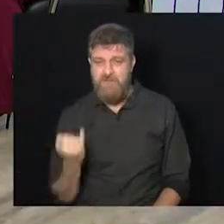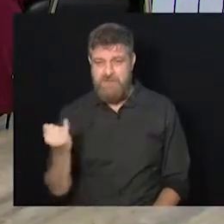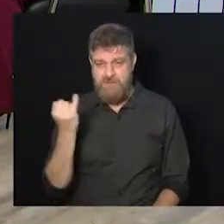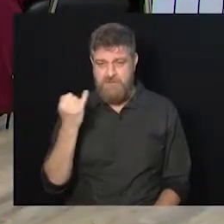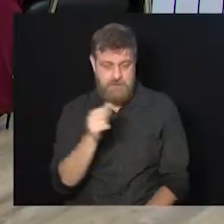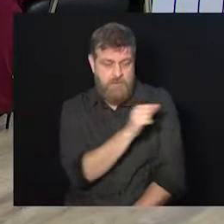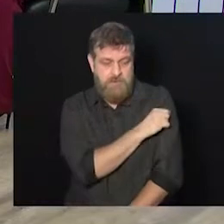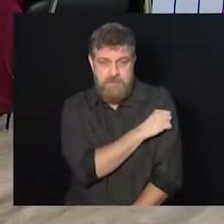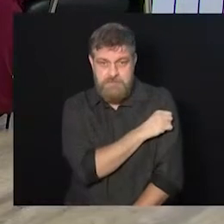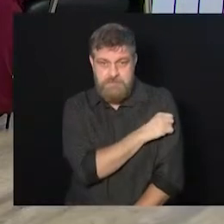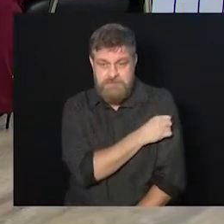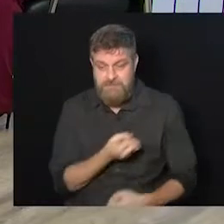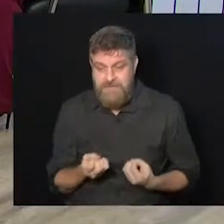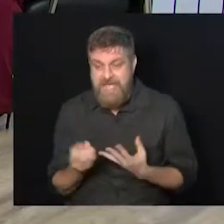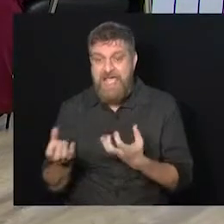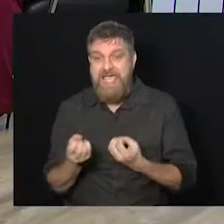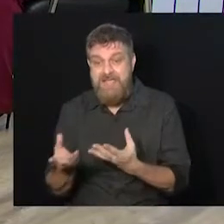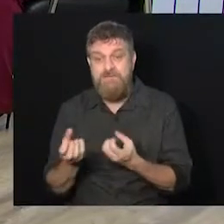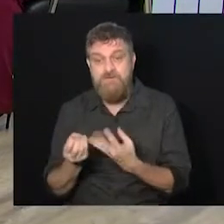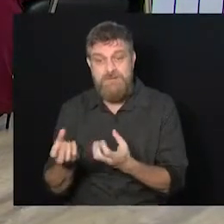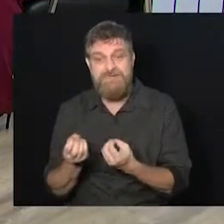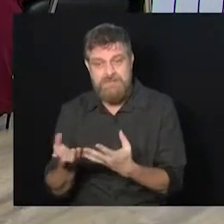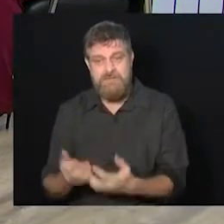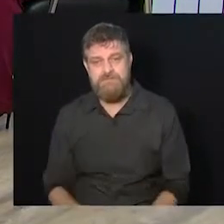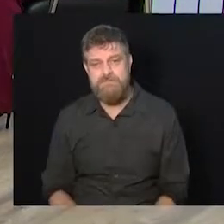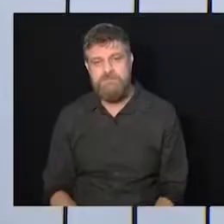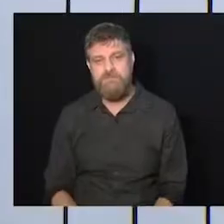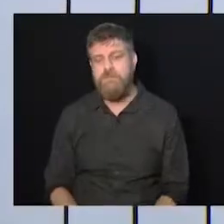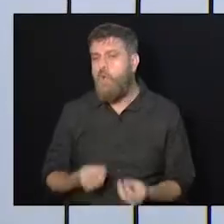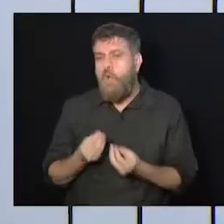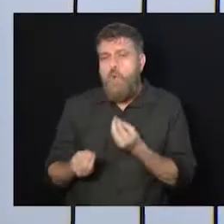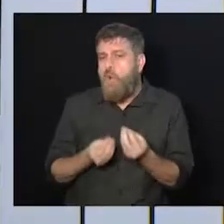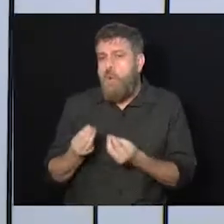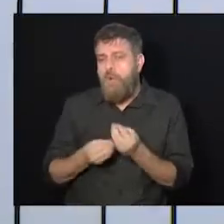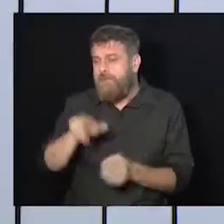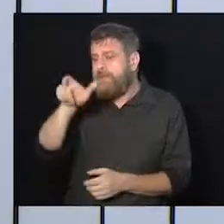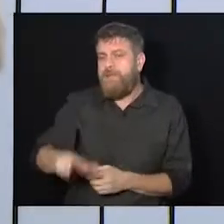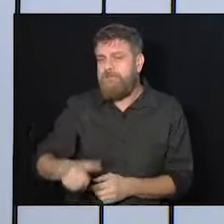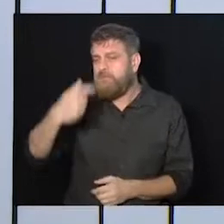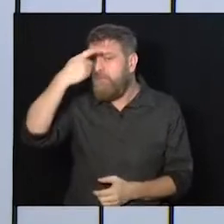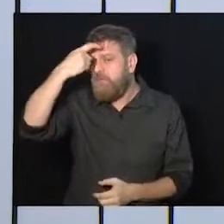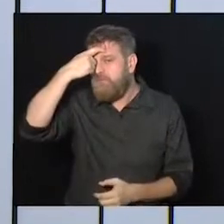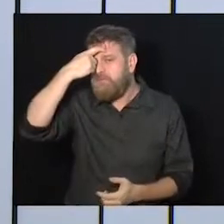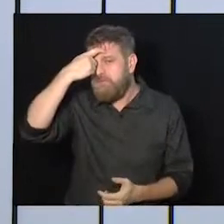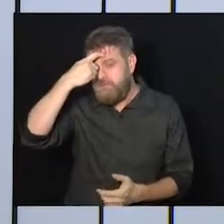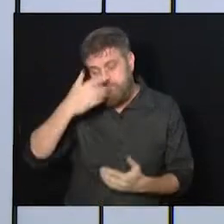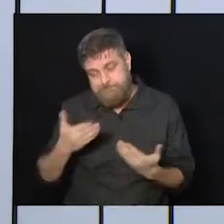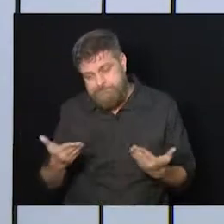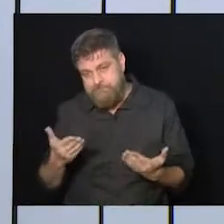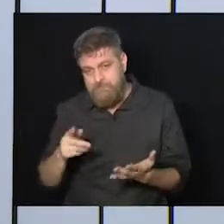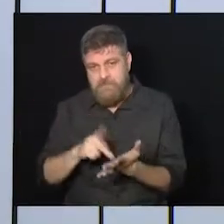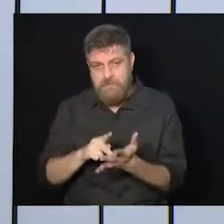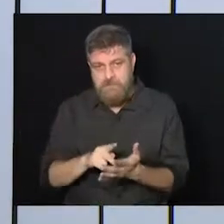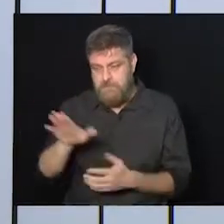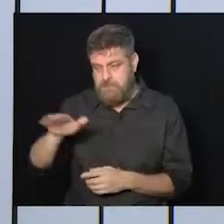meus alunos, que é informação. Como que você conscientiza uma pessoa, né? Na verdade, eu posso